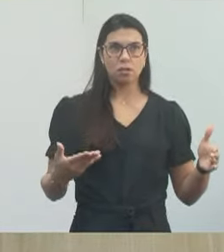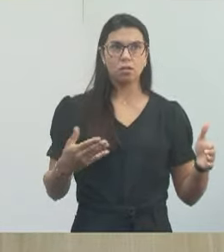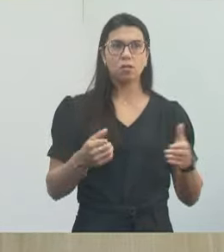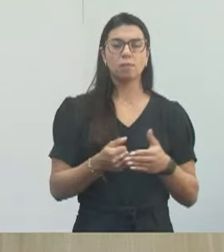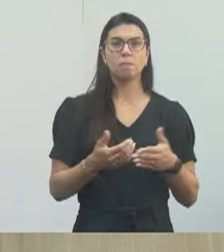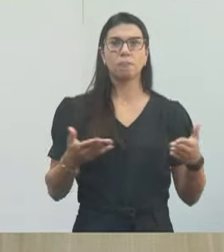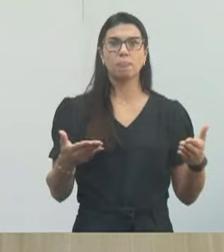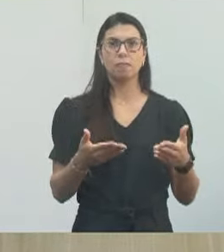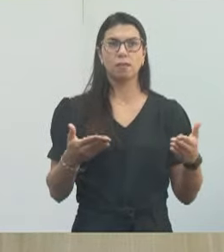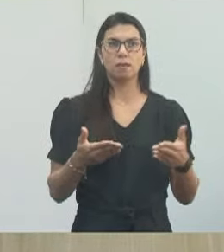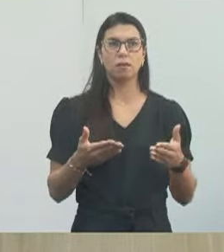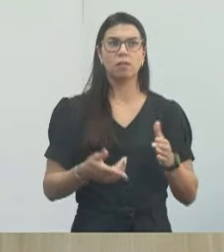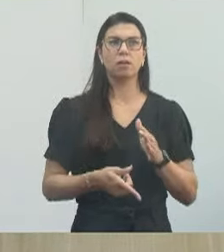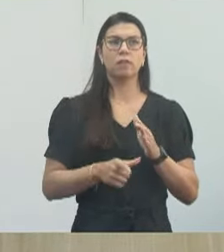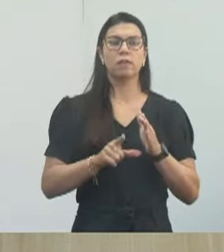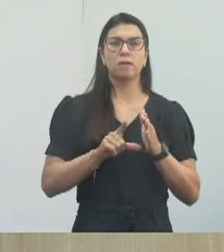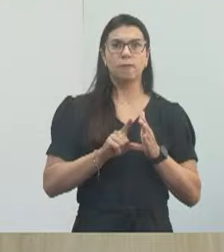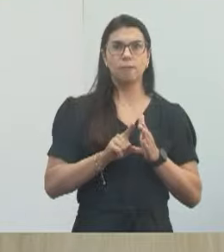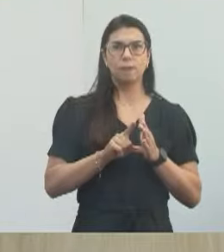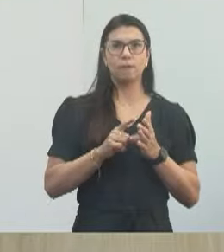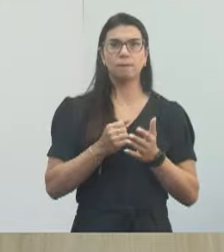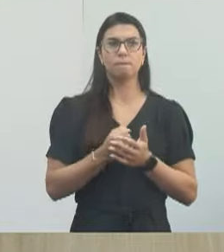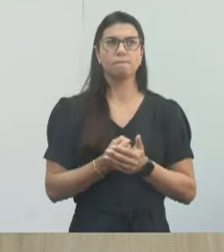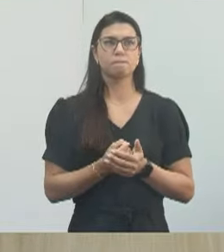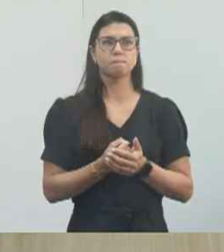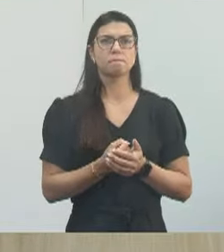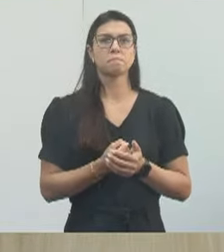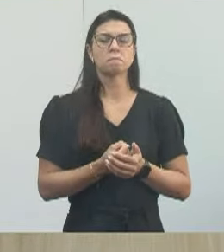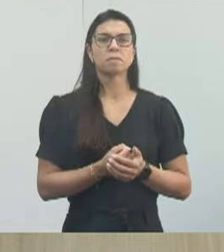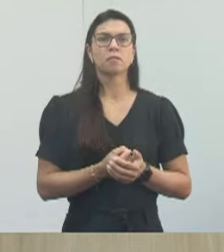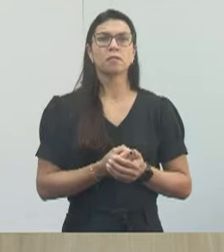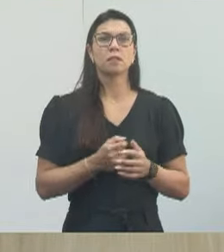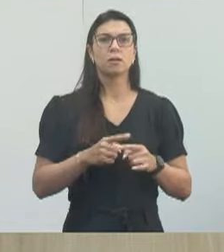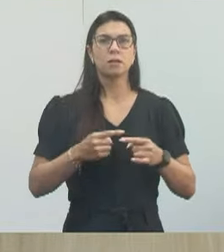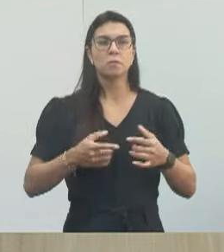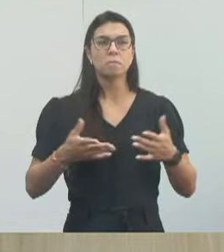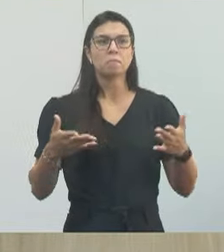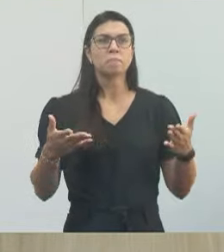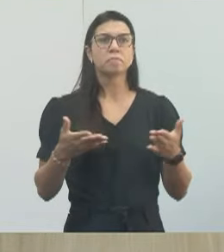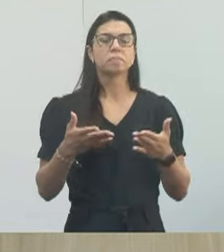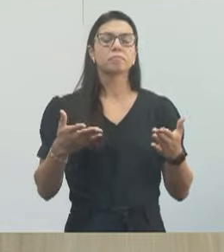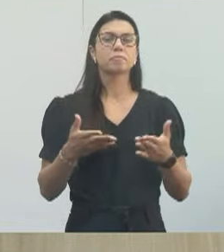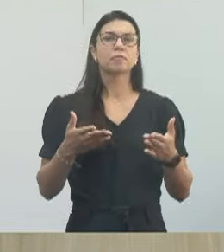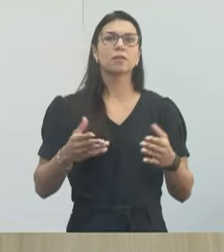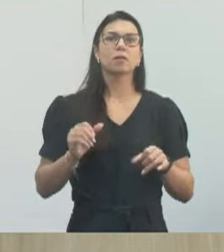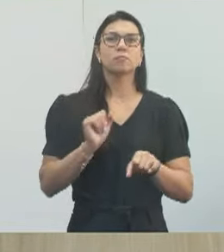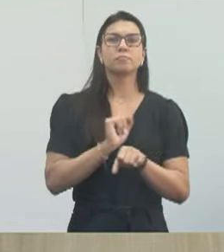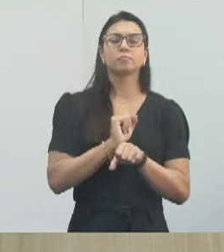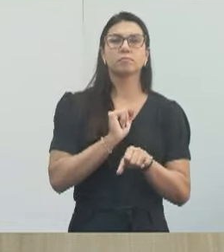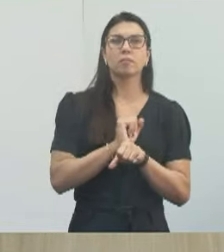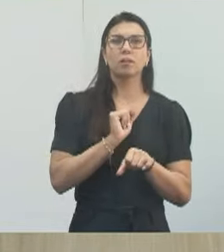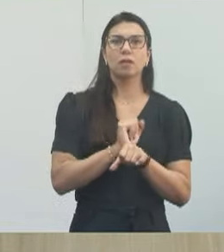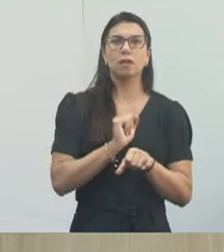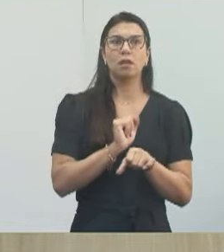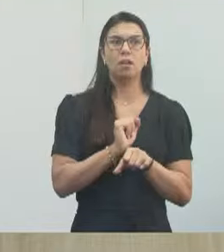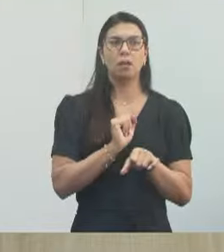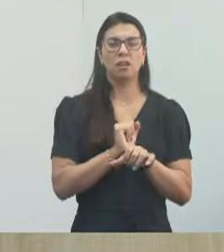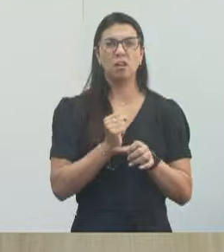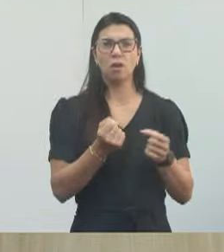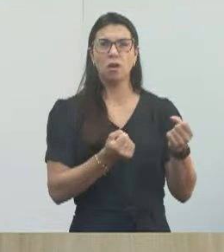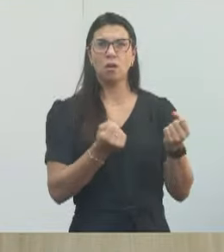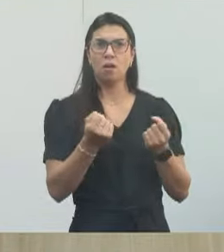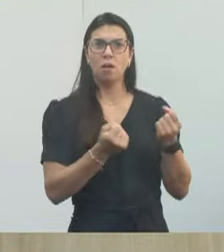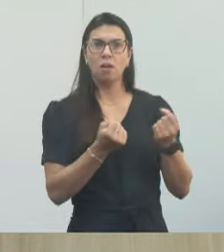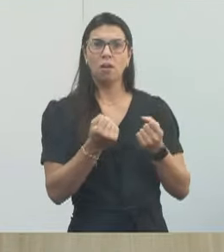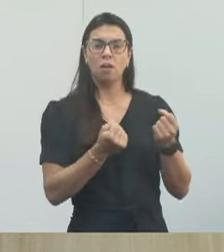fechou o antigo acesso provisório esse fato ocasionou a par completa do tráfico no